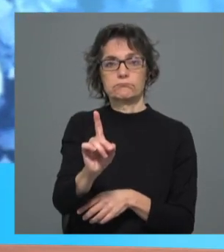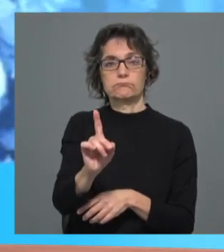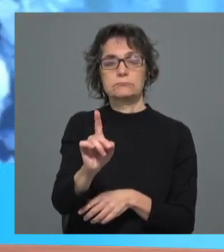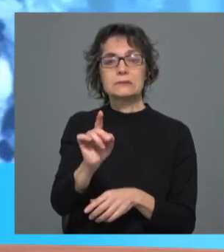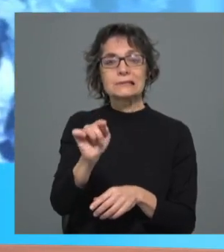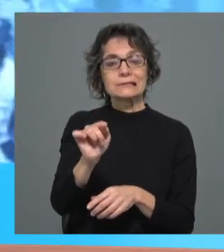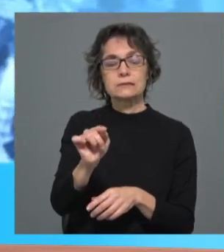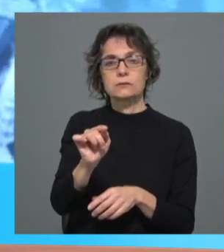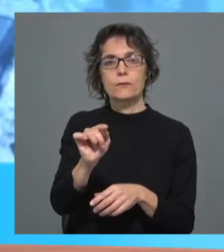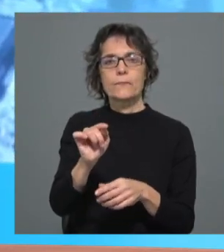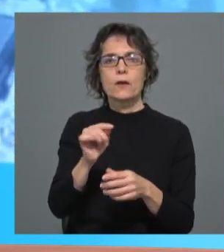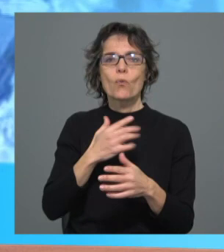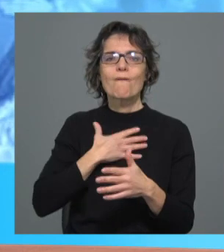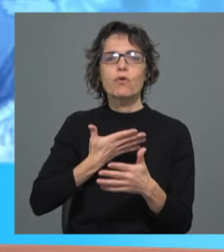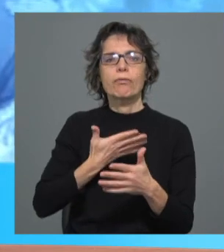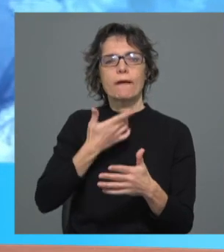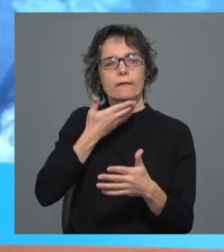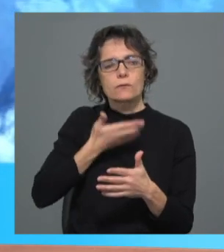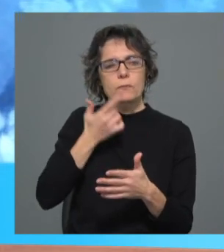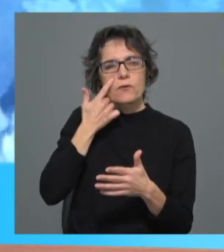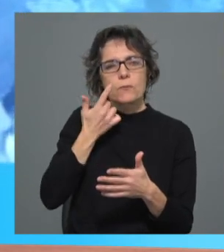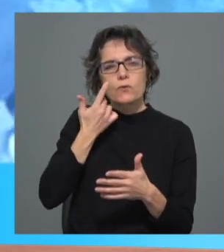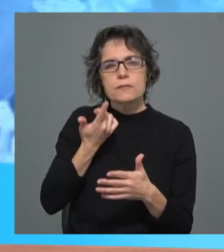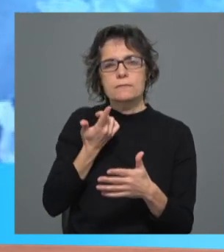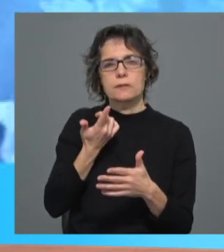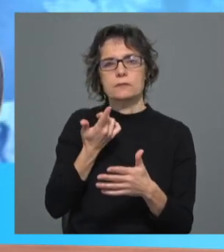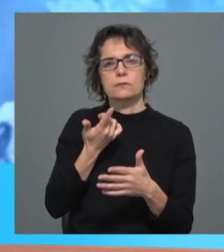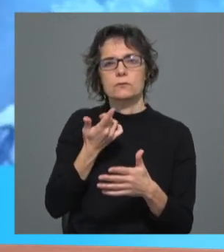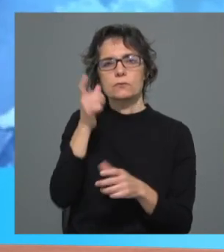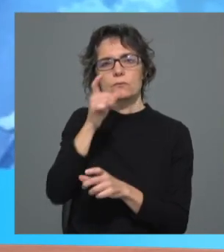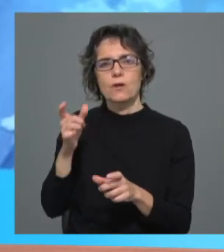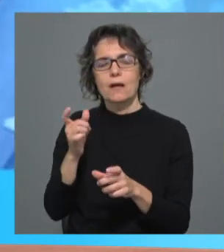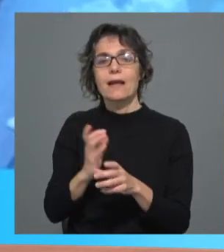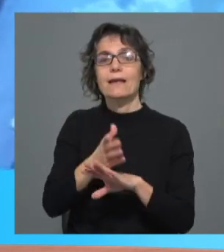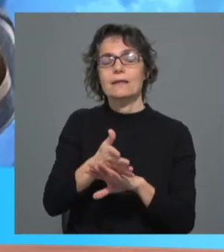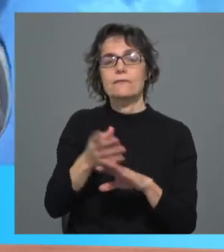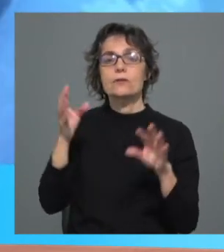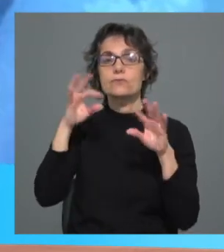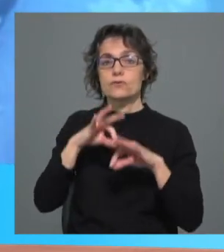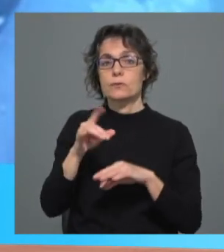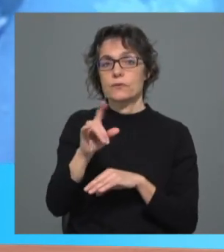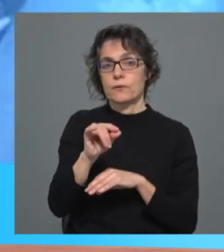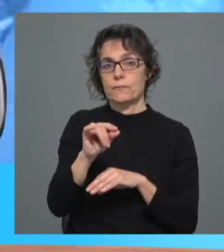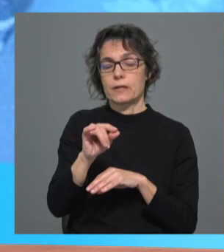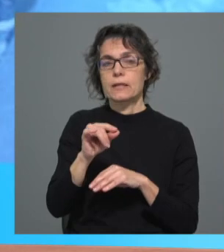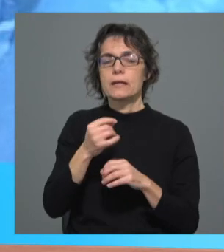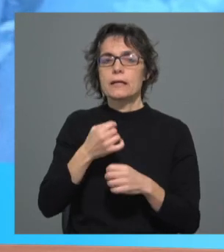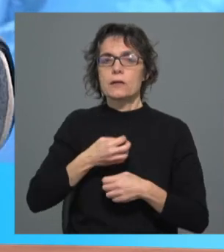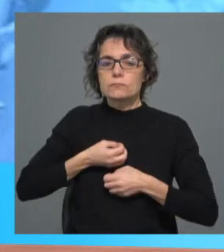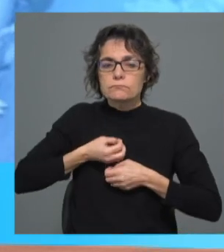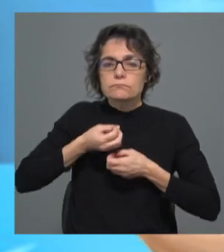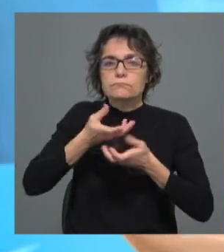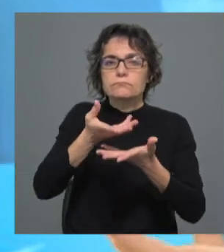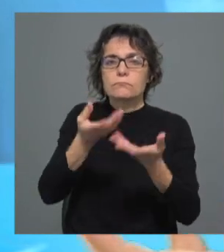linguagem convincente da sabedoria humana, mas na poderosa manifestação do Espírito. Deixar que o Espírito